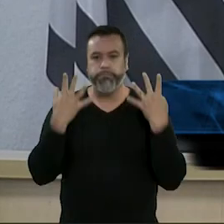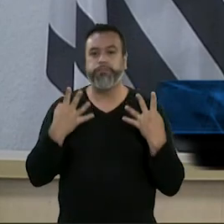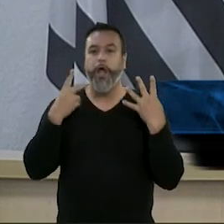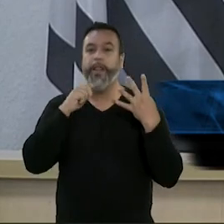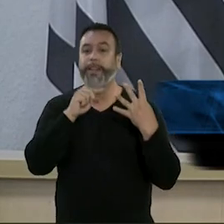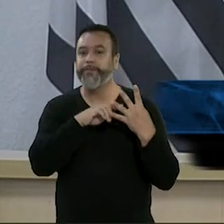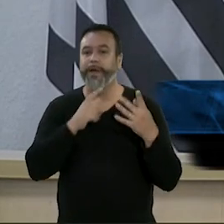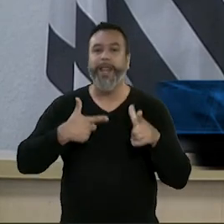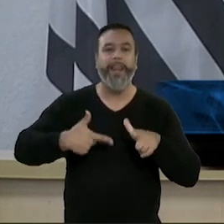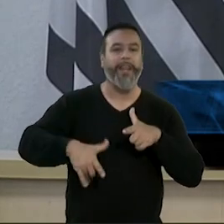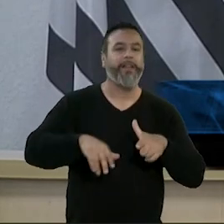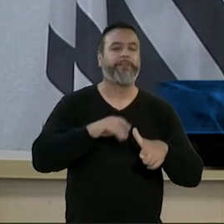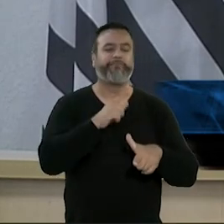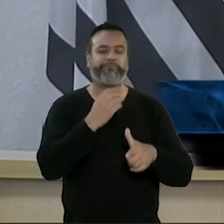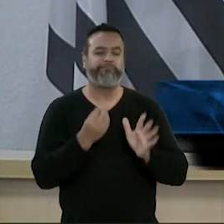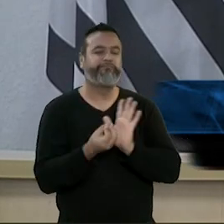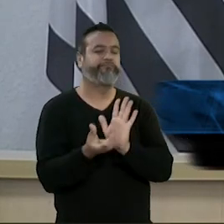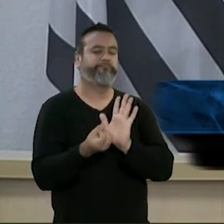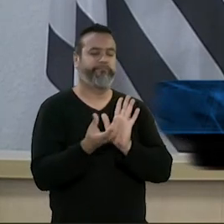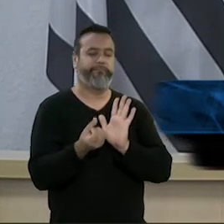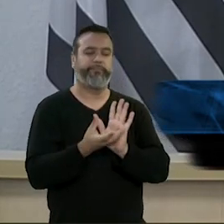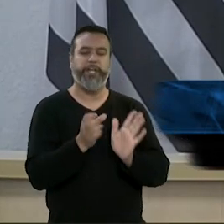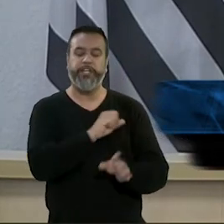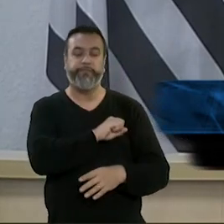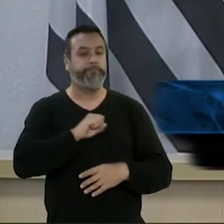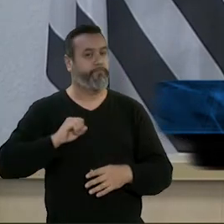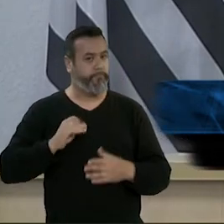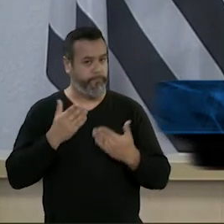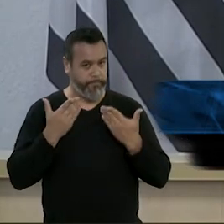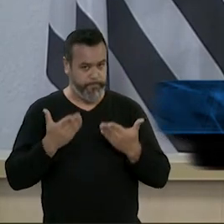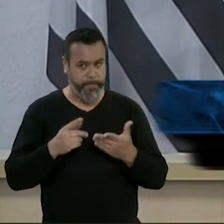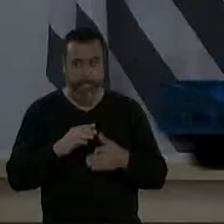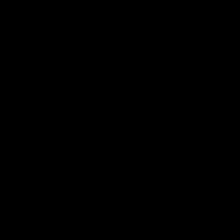trabalho deles. Então, a gente vem fazendo essa indicação ao prefeito para que possa mandar esta casa.